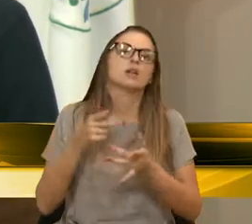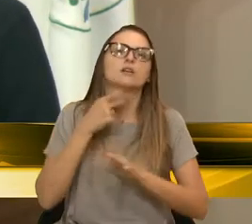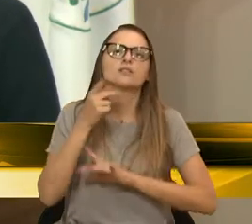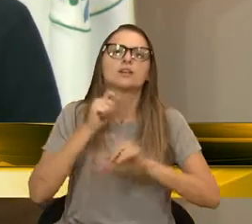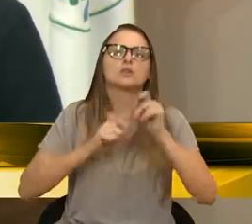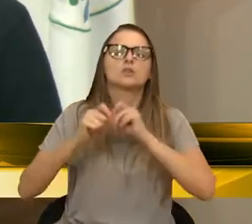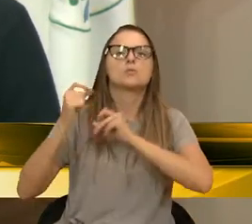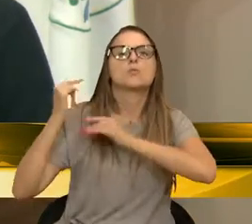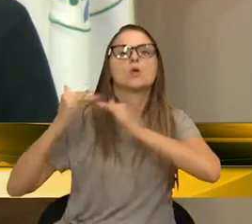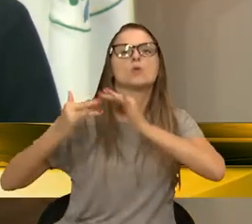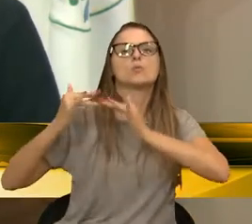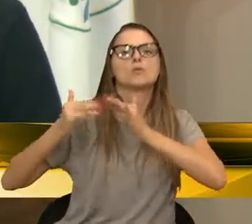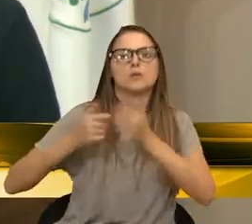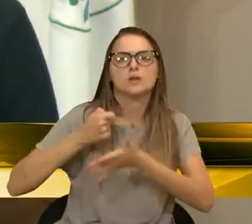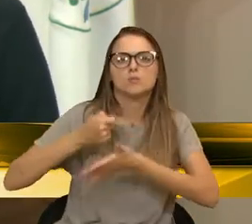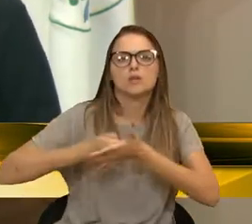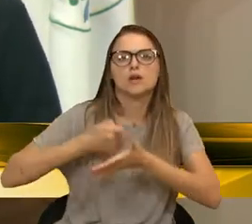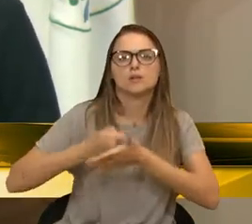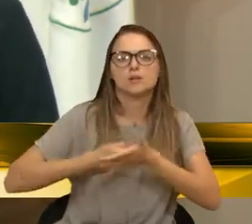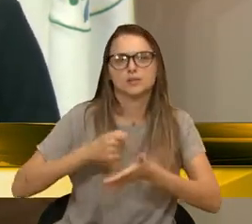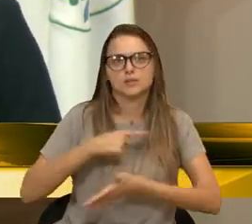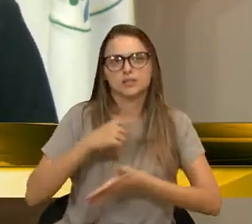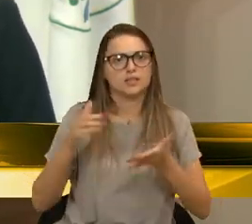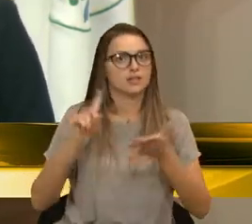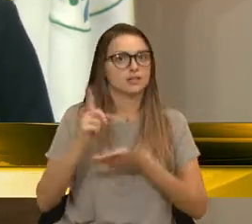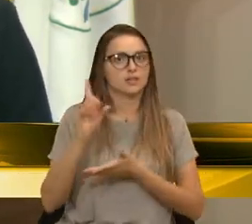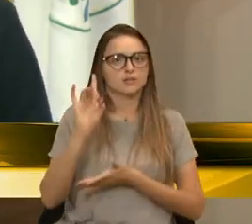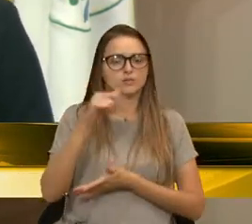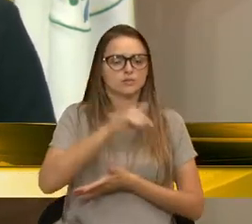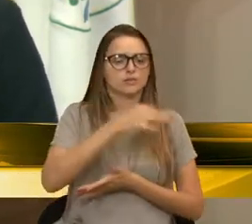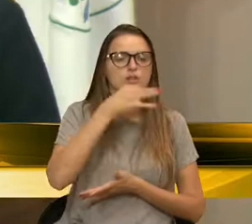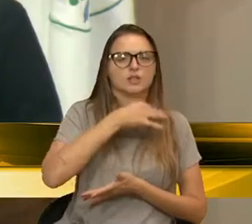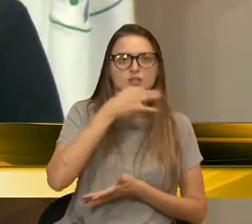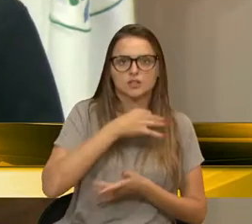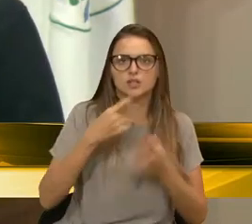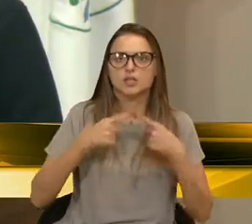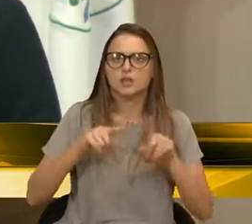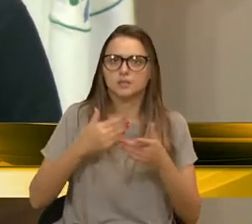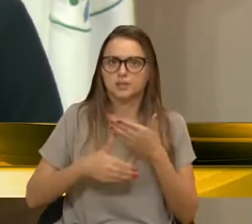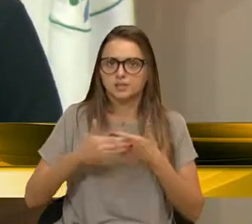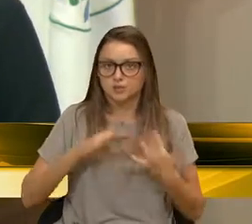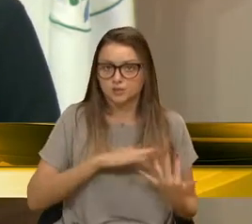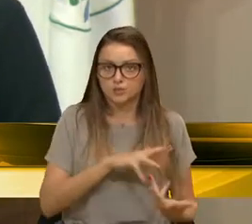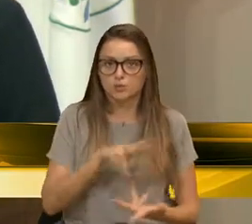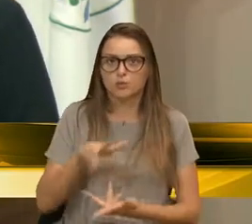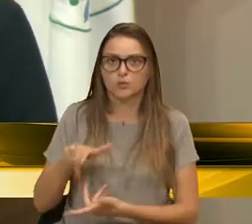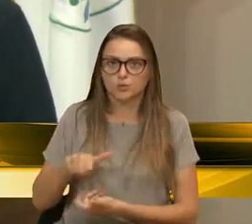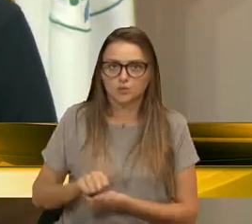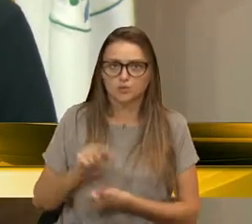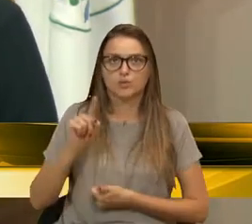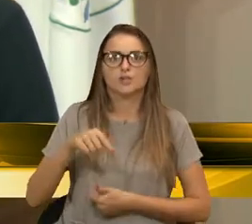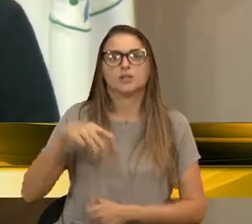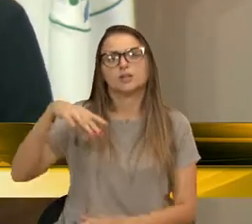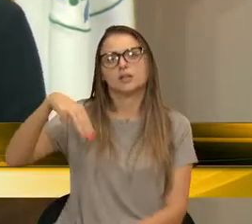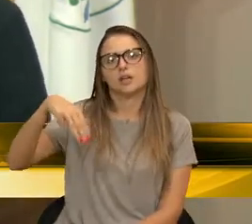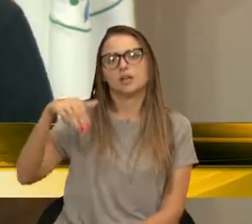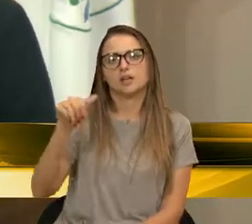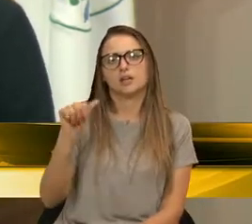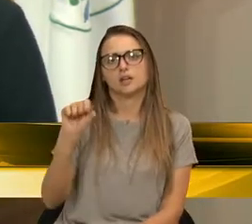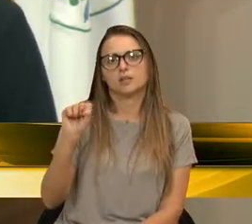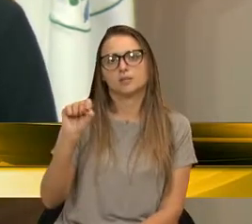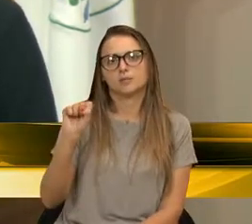vem acontecendo já há muitos anos, não apenas em Caxias do Sul, mas no mundo, que é o Massa Crítica, né, que